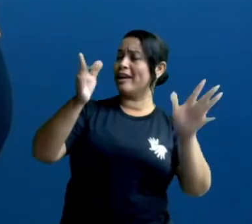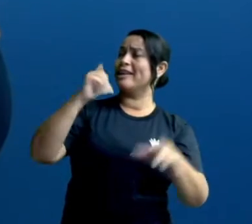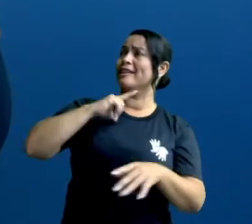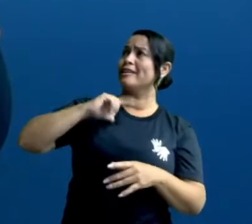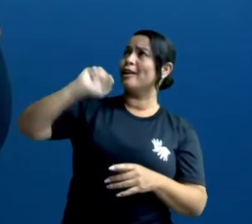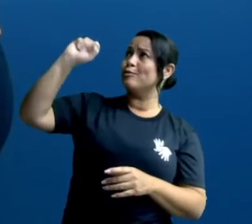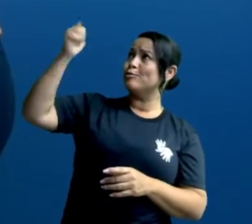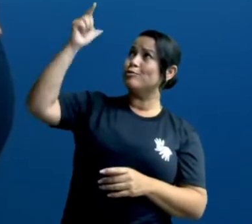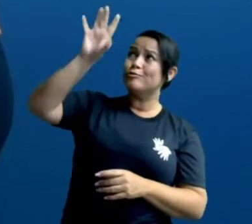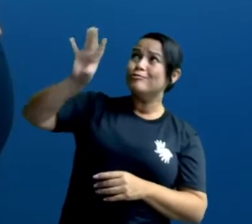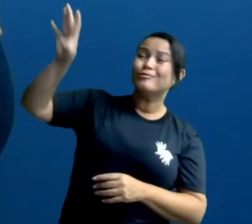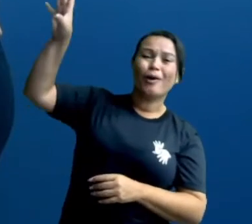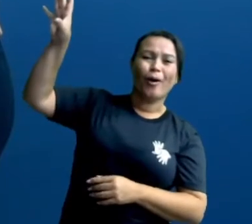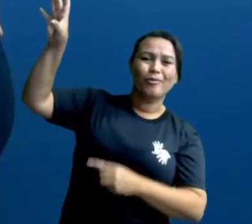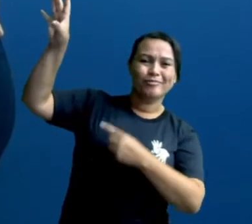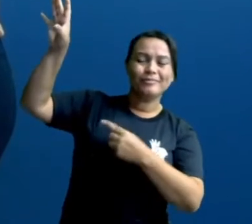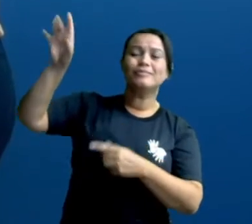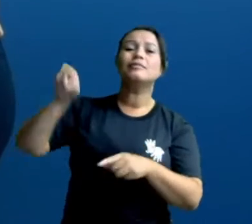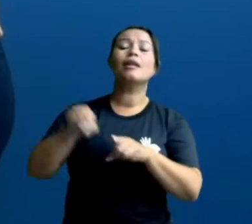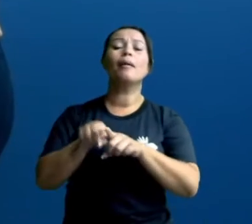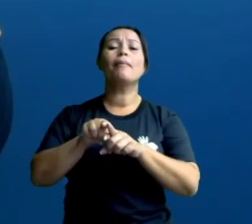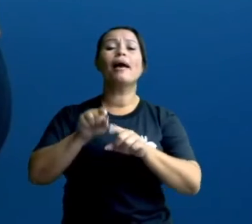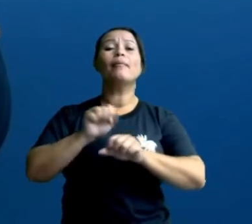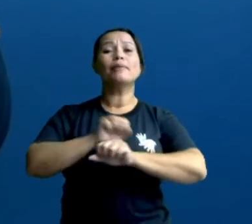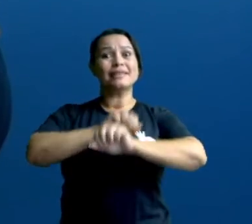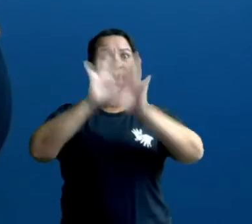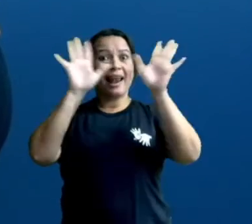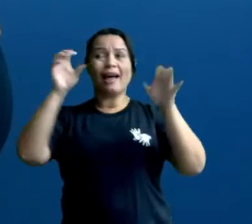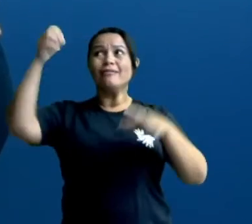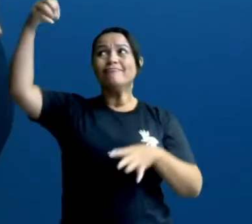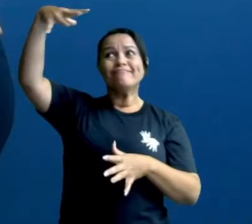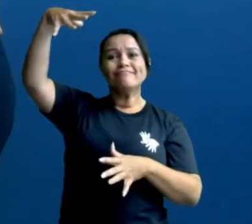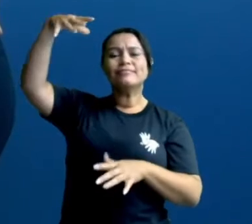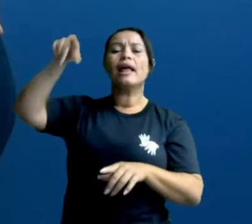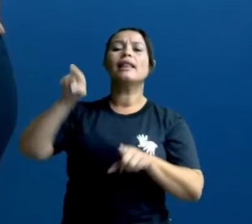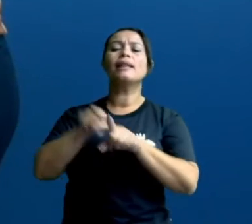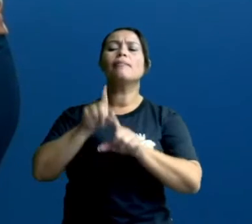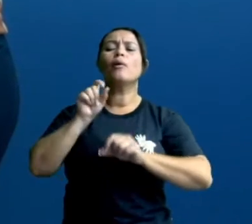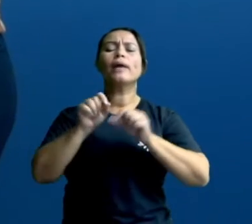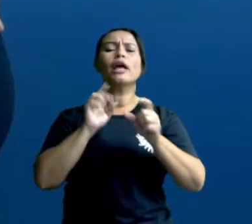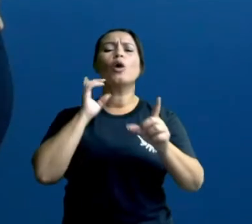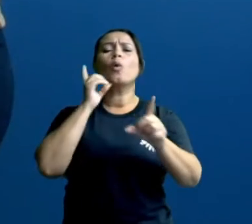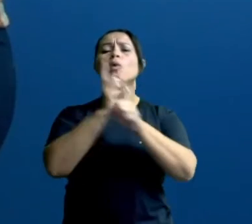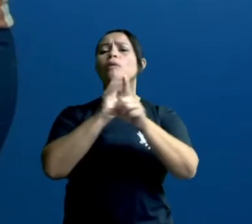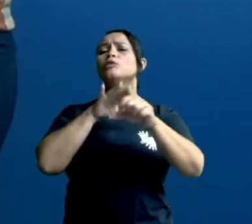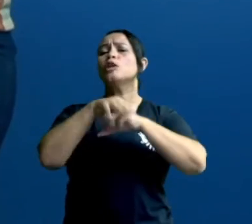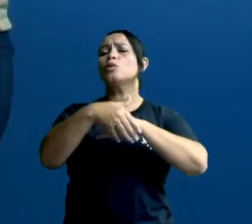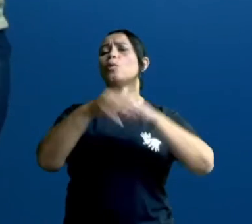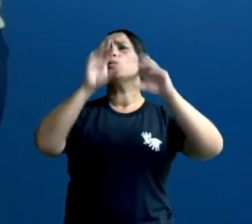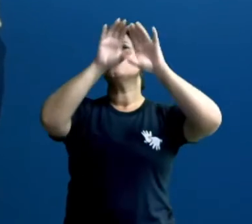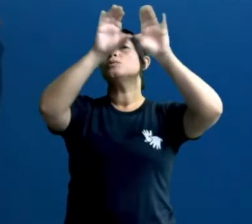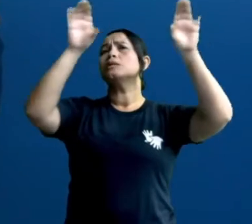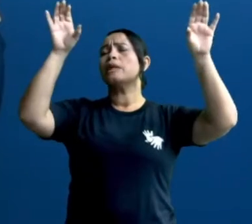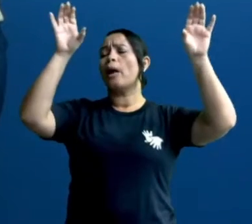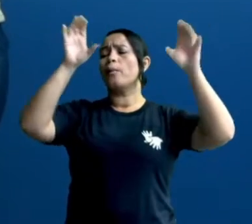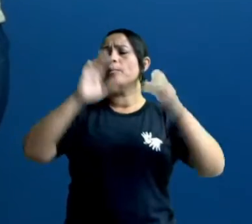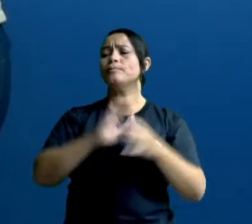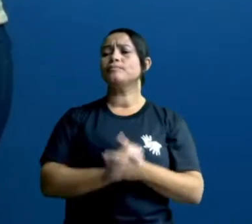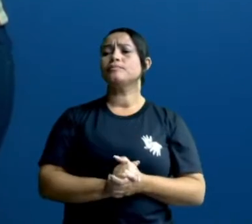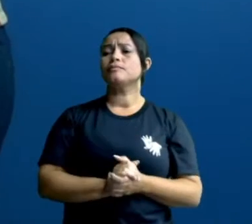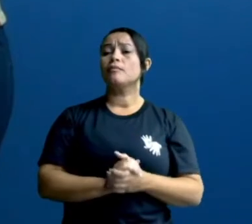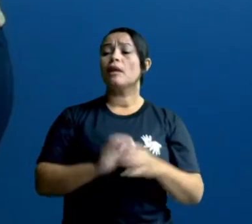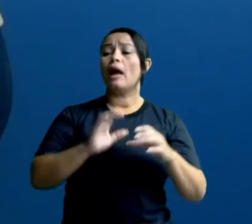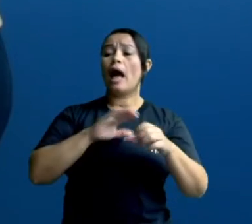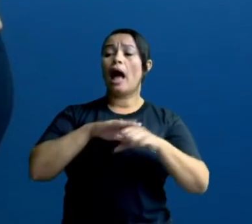vem para iluminar a gente e o que que nós encontramos a noite como é que fica o céu durante a noite